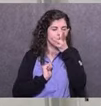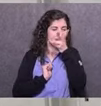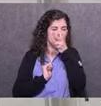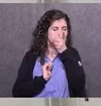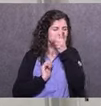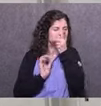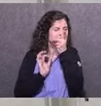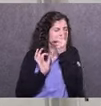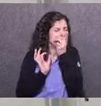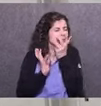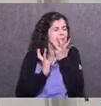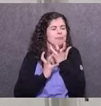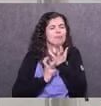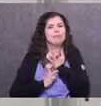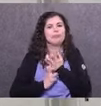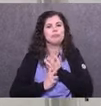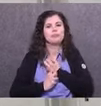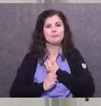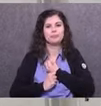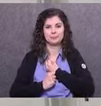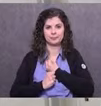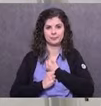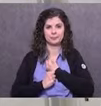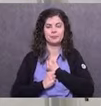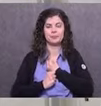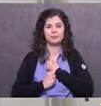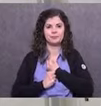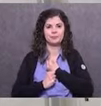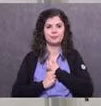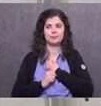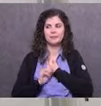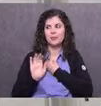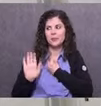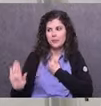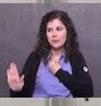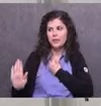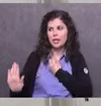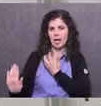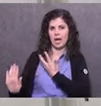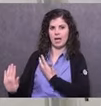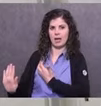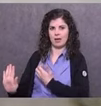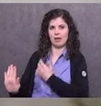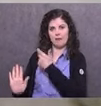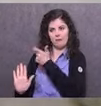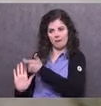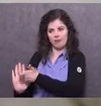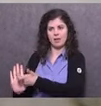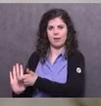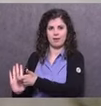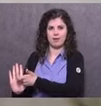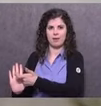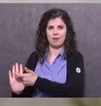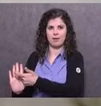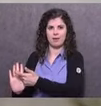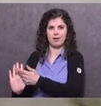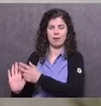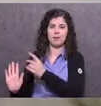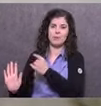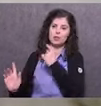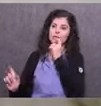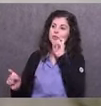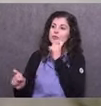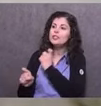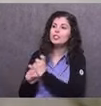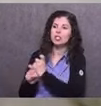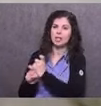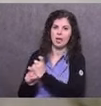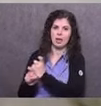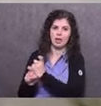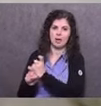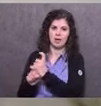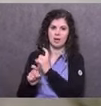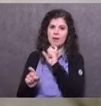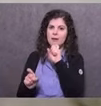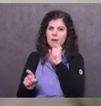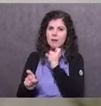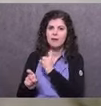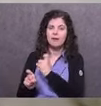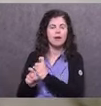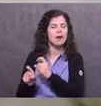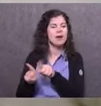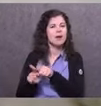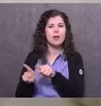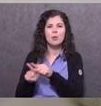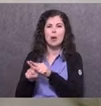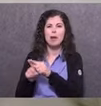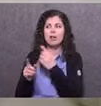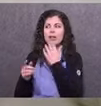morte. Ficai aqui e vigiai comigo, como que a pedir-lhes